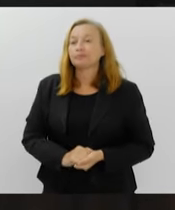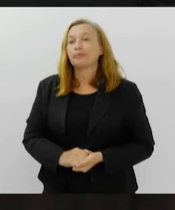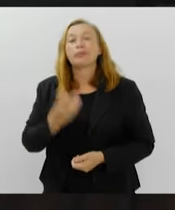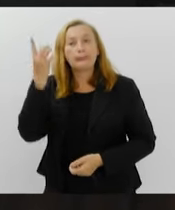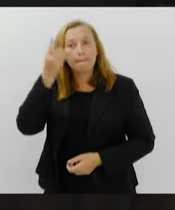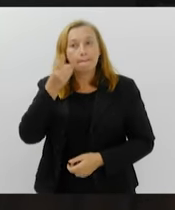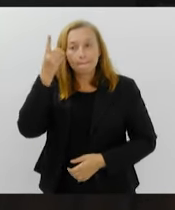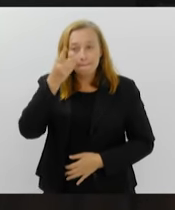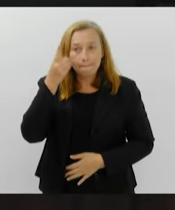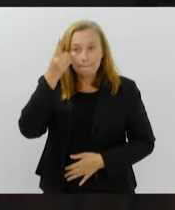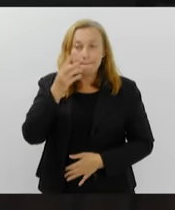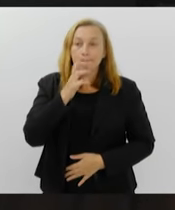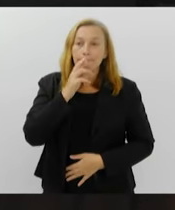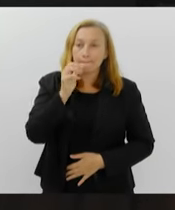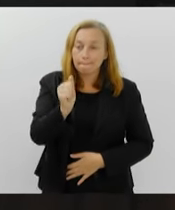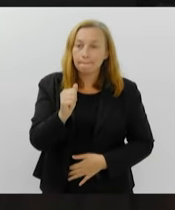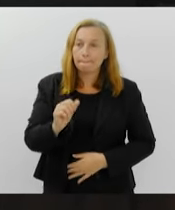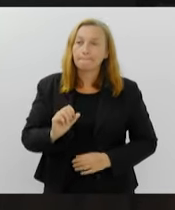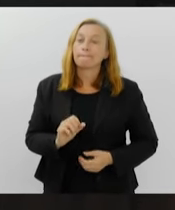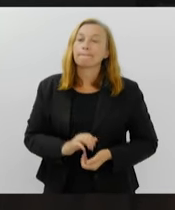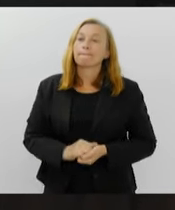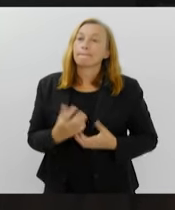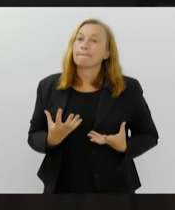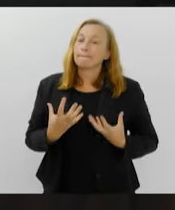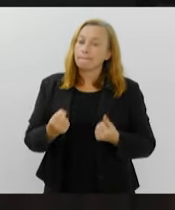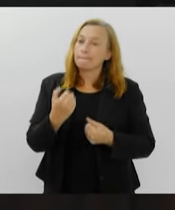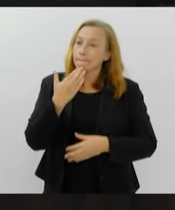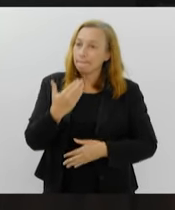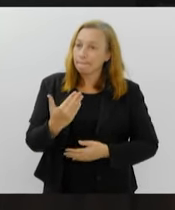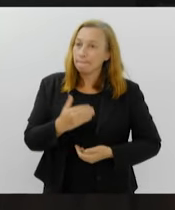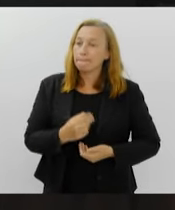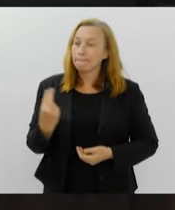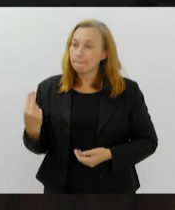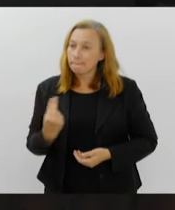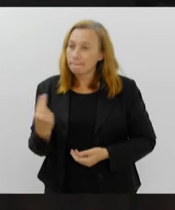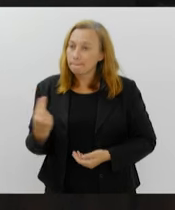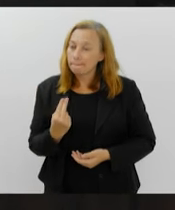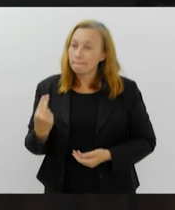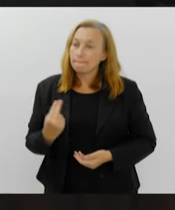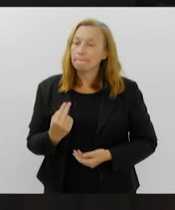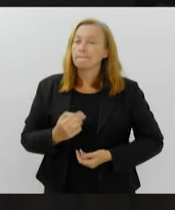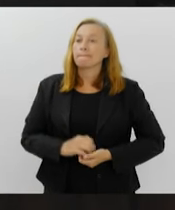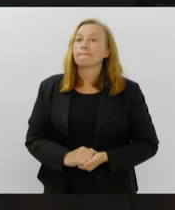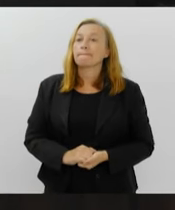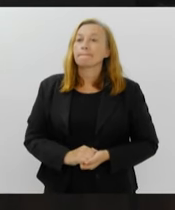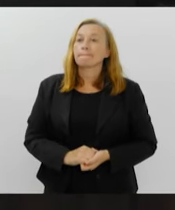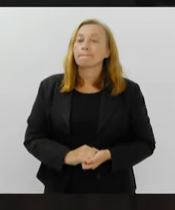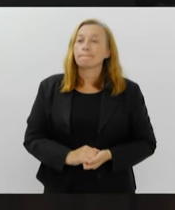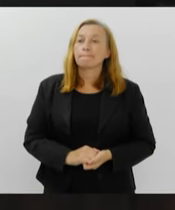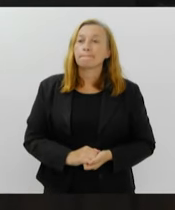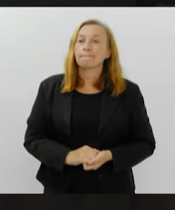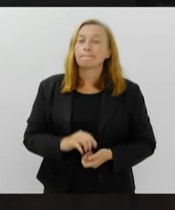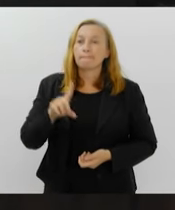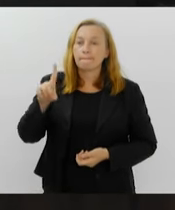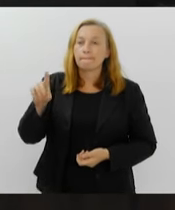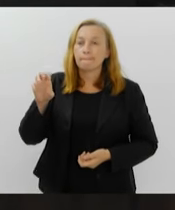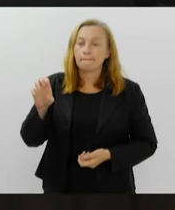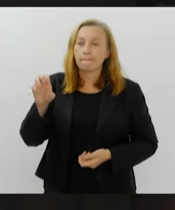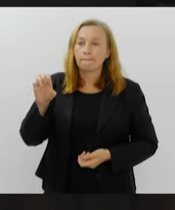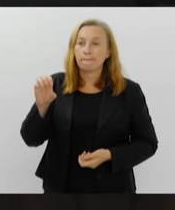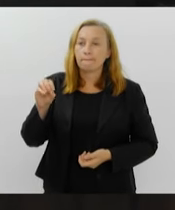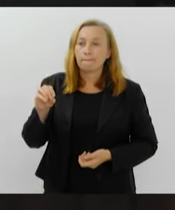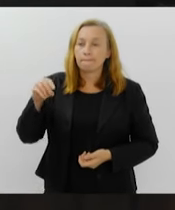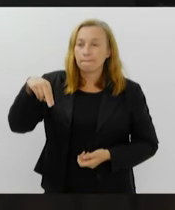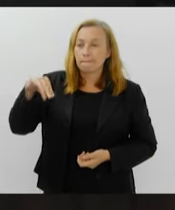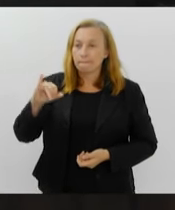Deputado amorm tá deferida a coautoria para o deputado deonísio